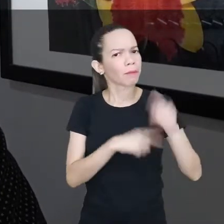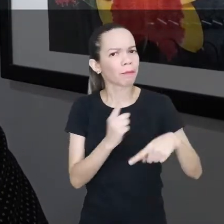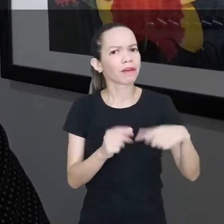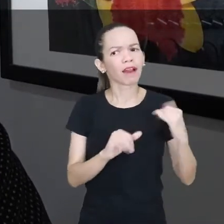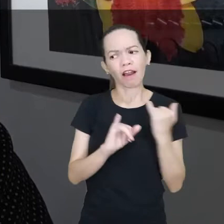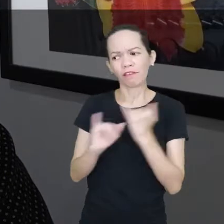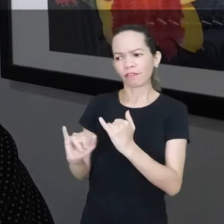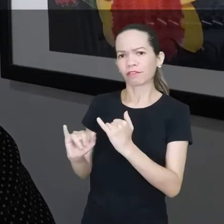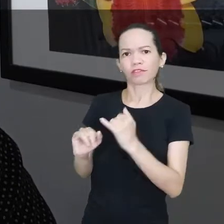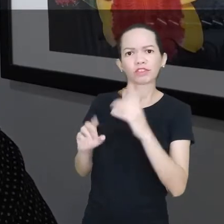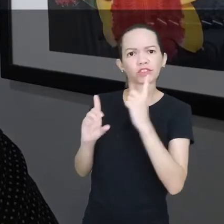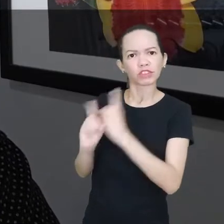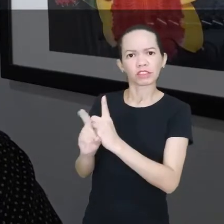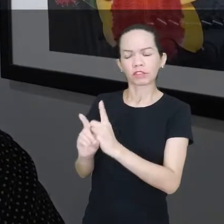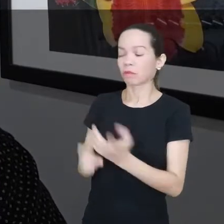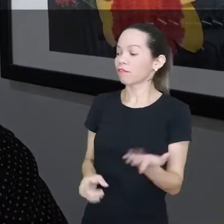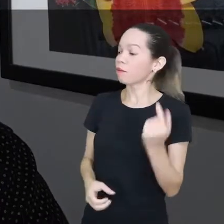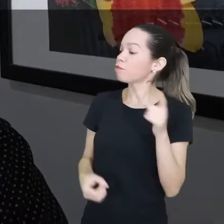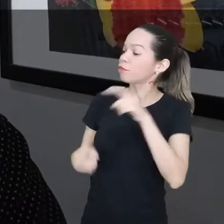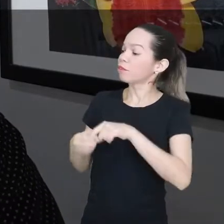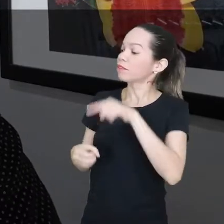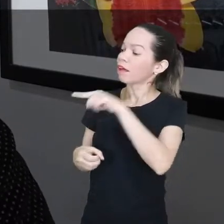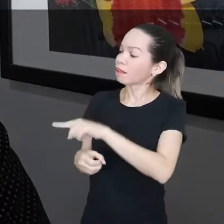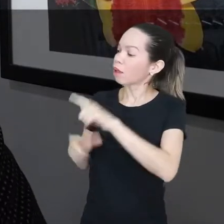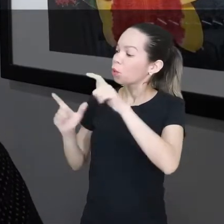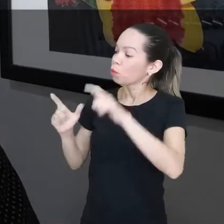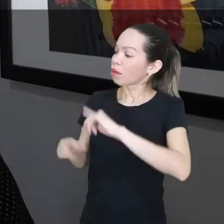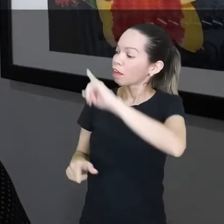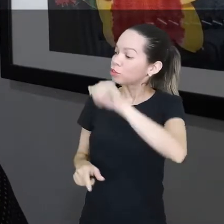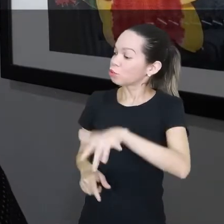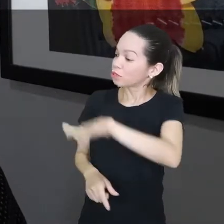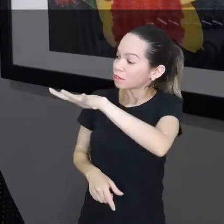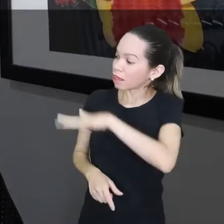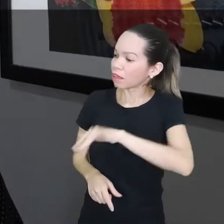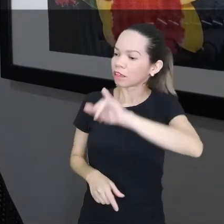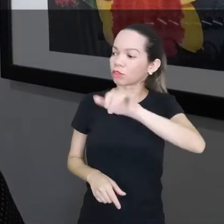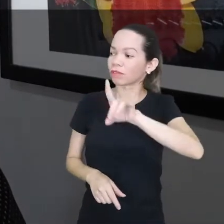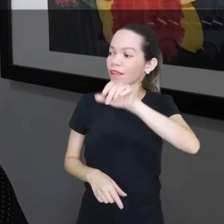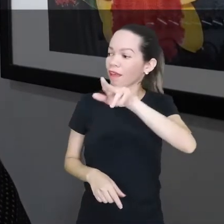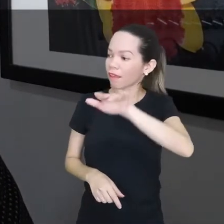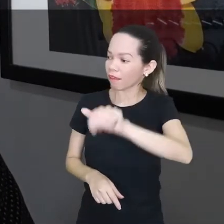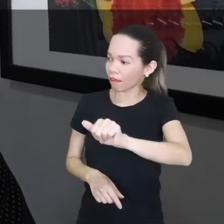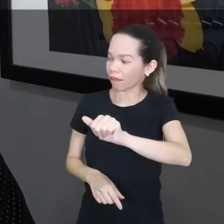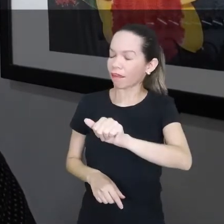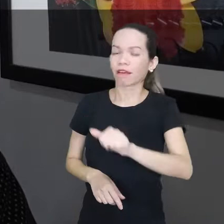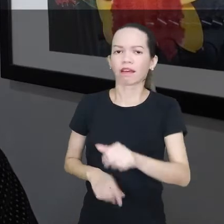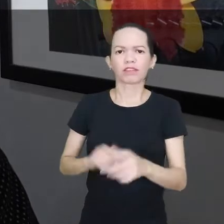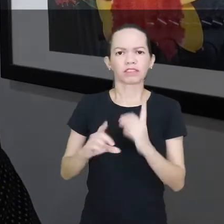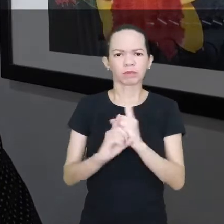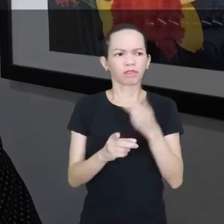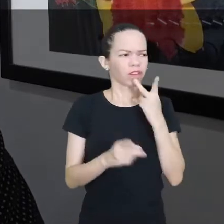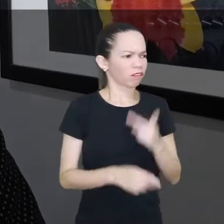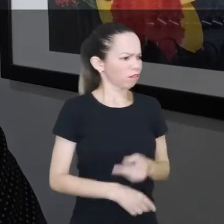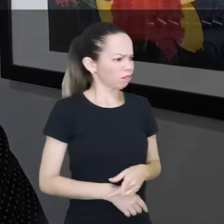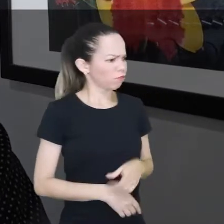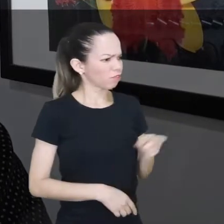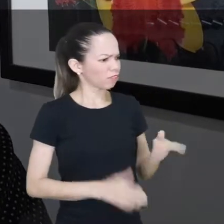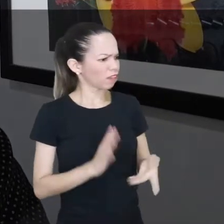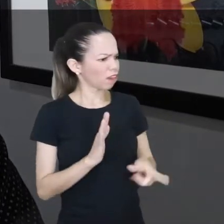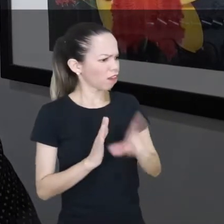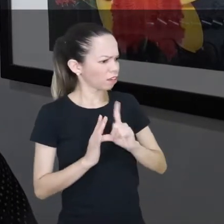Judéia. Estes disseram: Mestre, há pouco os judeus tentaram apedrejar-te, e assim mesmo vais voltar para lá?